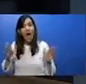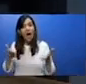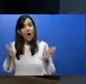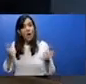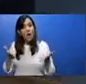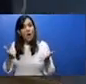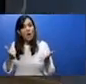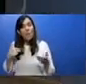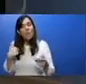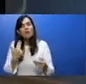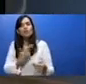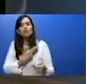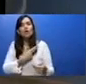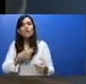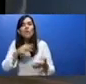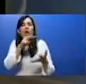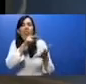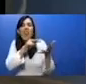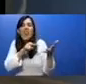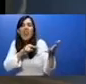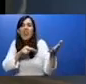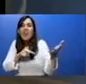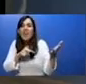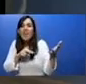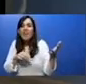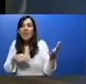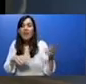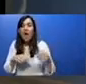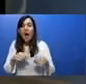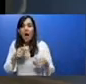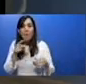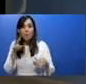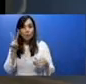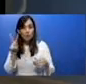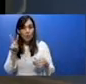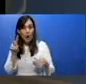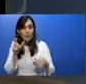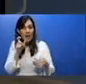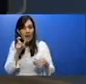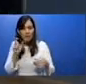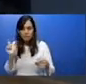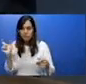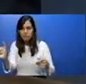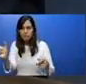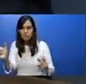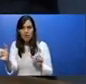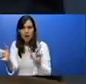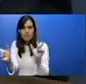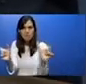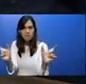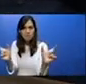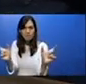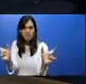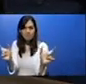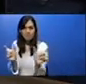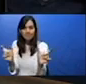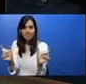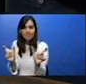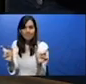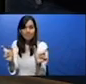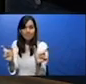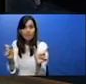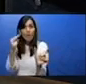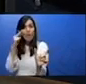Agora, nós vamos ler os pares, exercício 2, de palavrinhas e veja